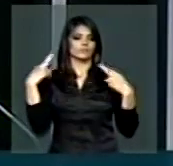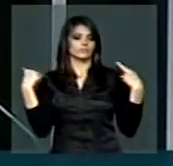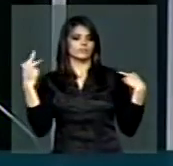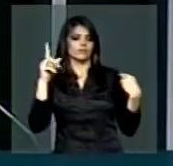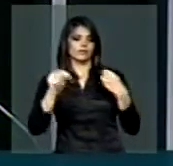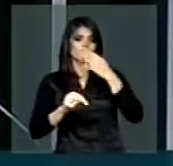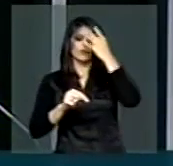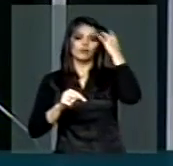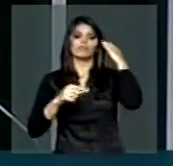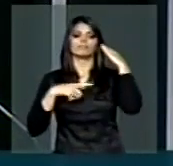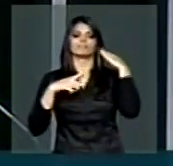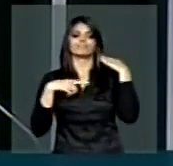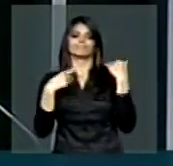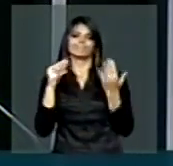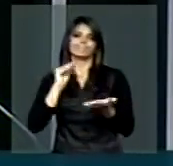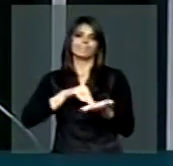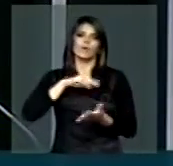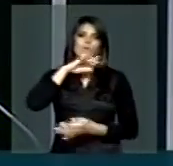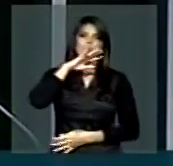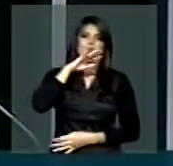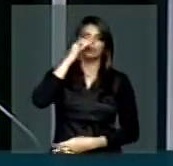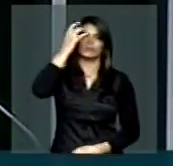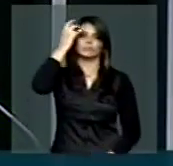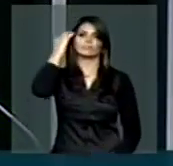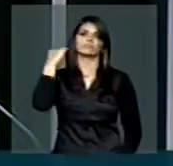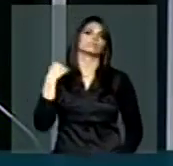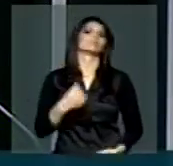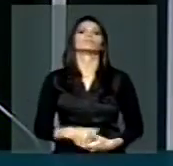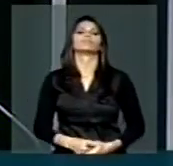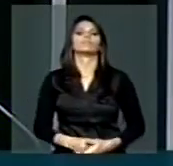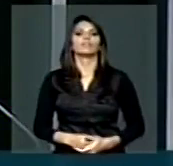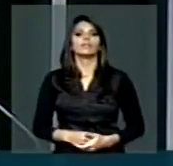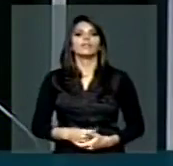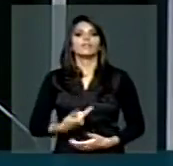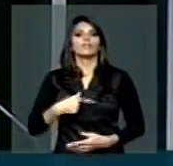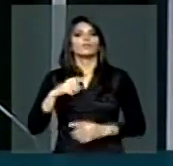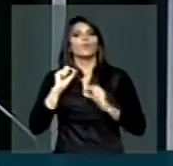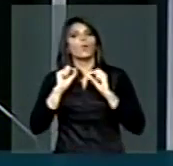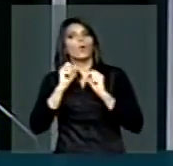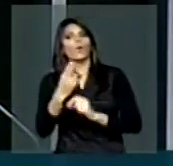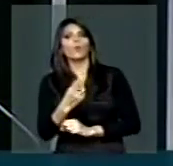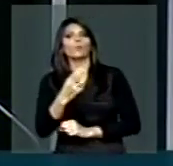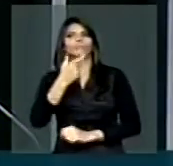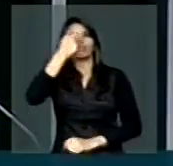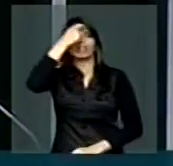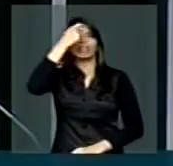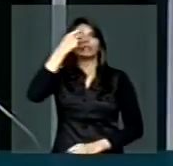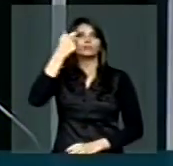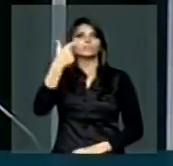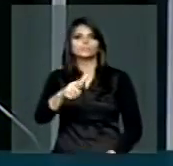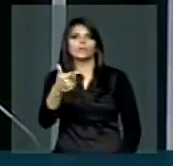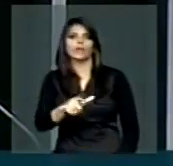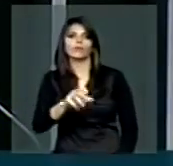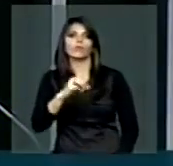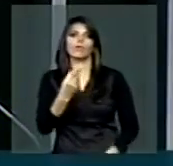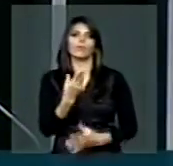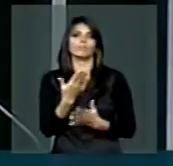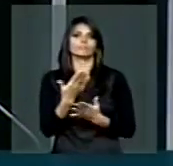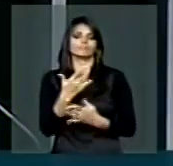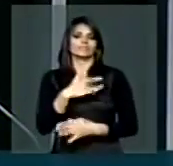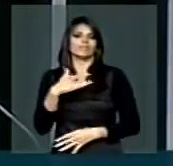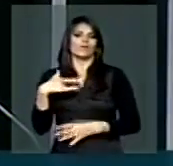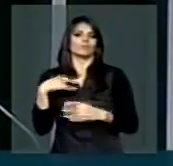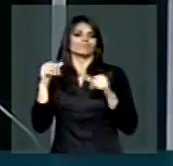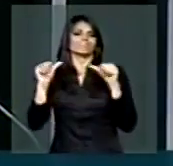são debilitadas, inconscientes ou em estado crítico. O assunto é